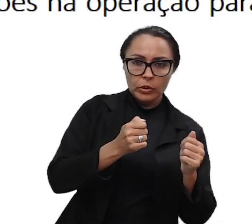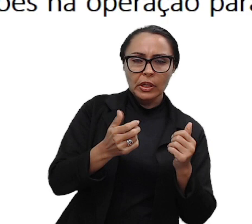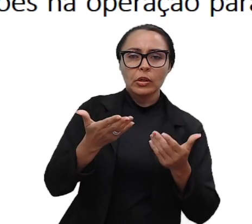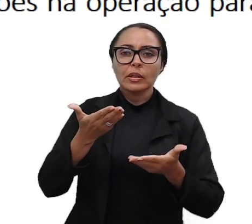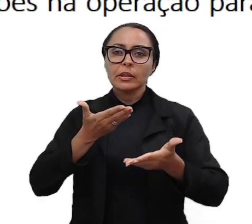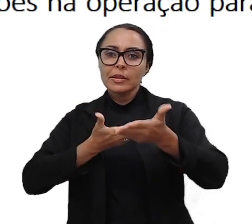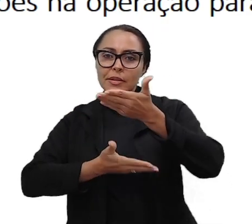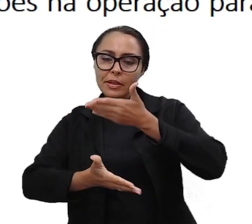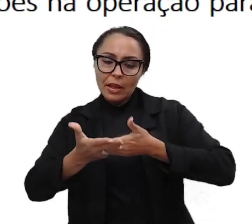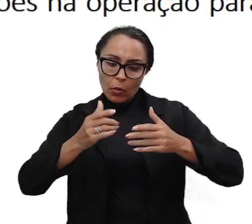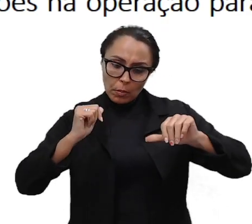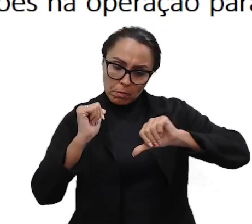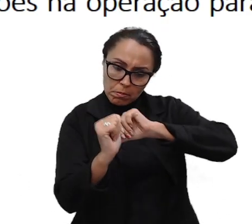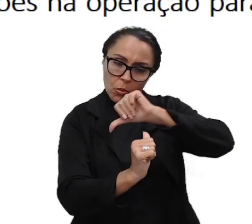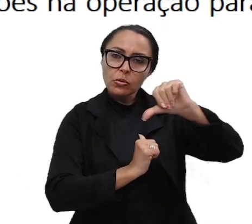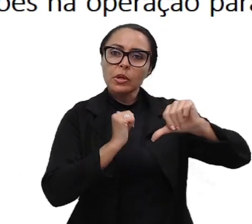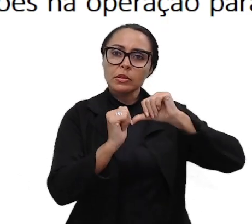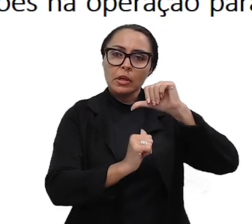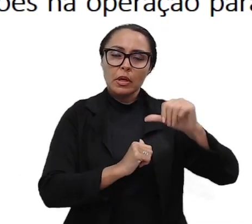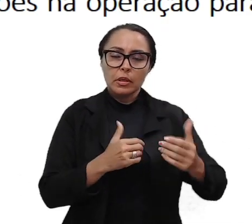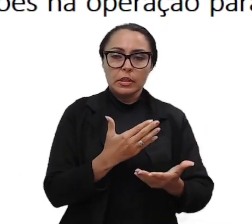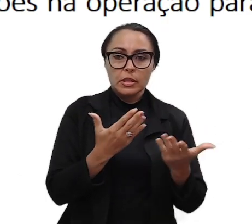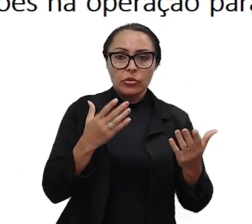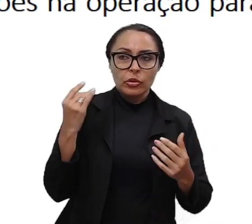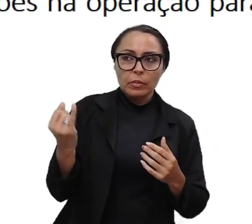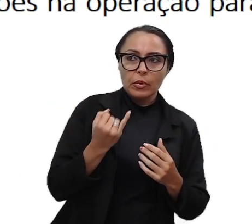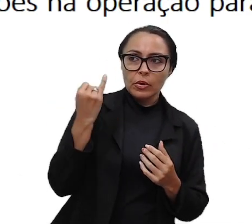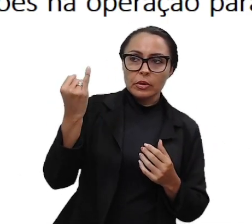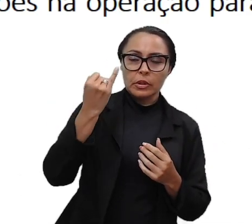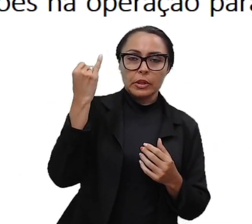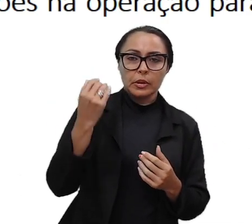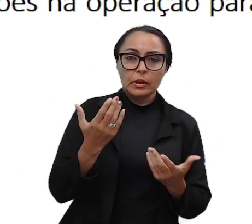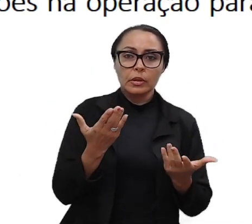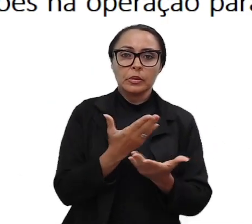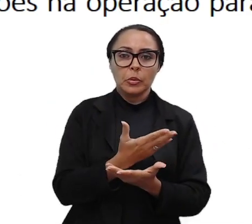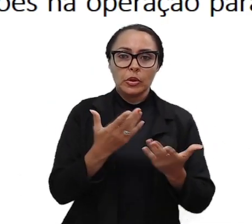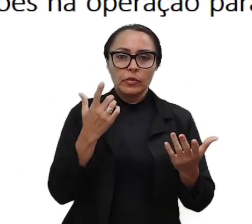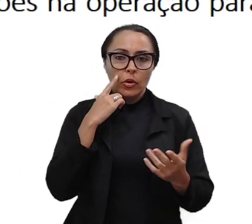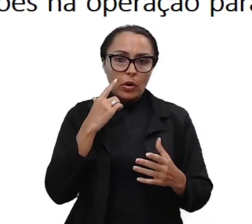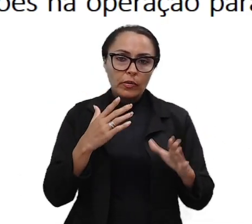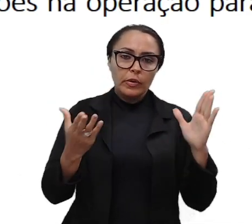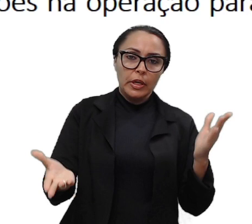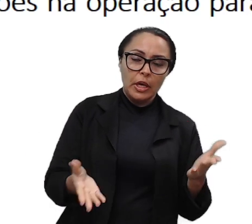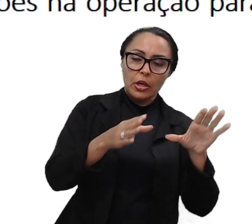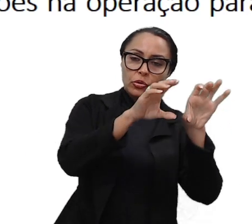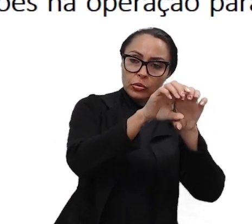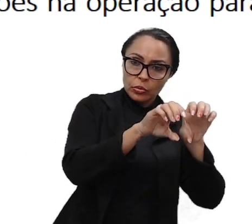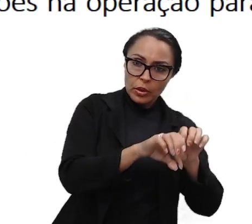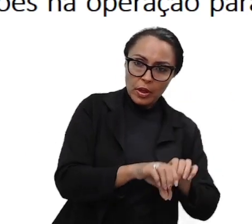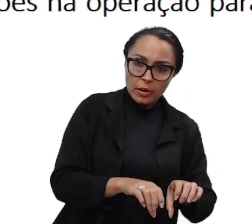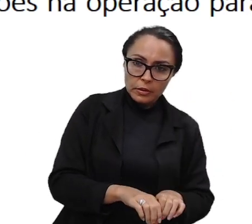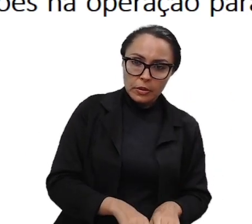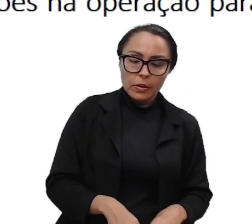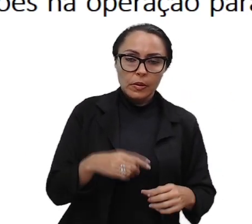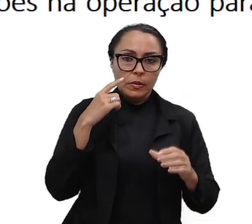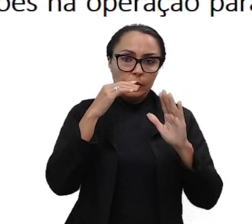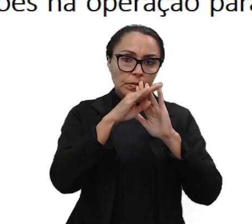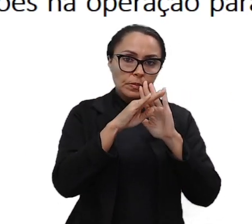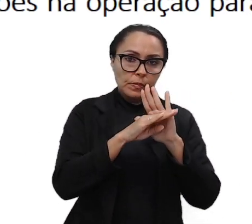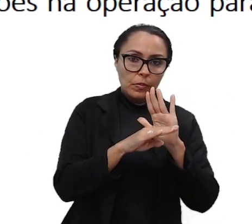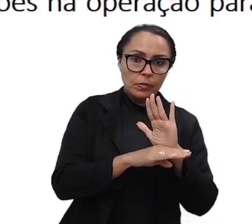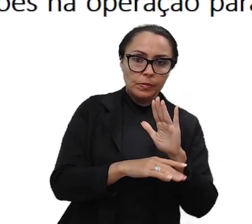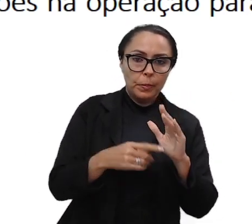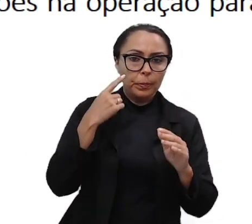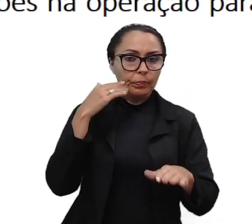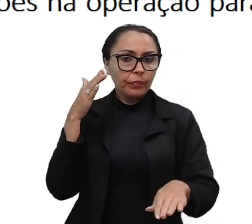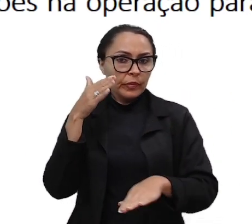com essas mudanças, caso elas sejam necessárias, e pode envolver a reestruturação do planejamento a curto prazo ou intervenções